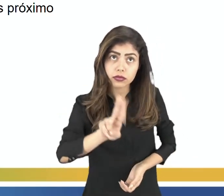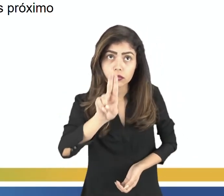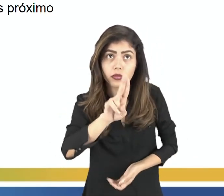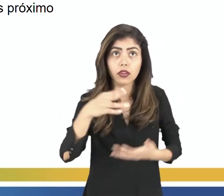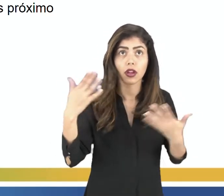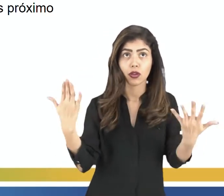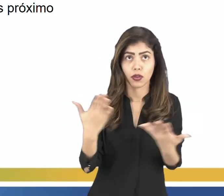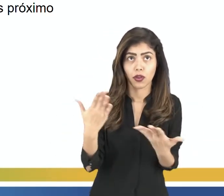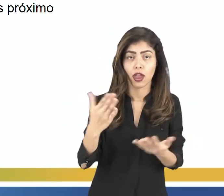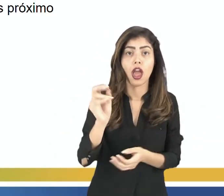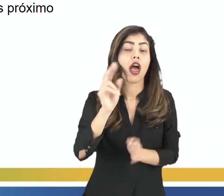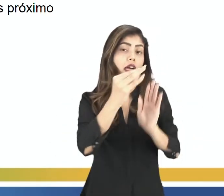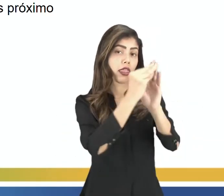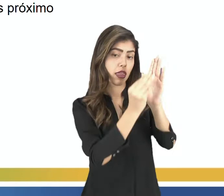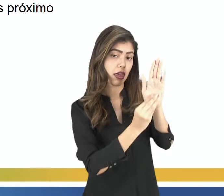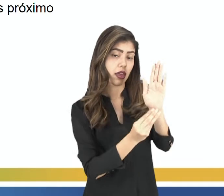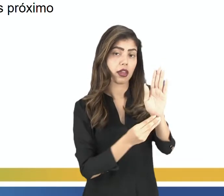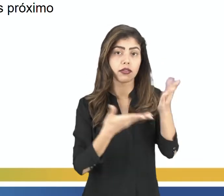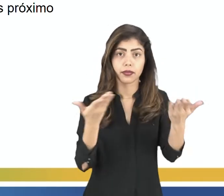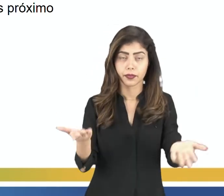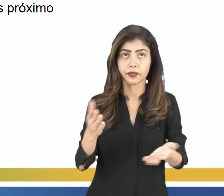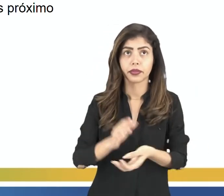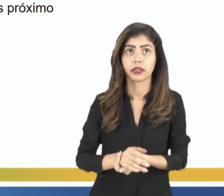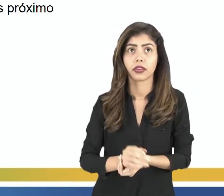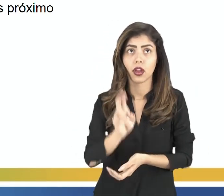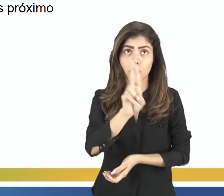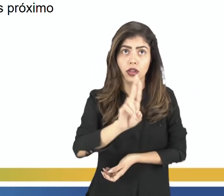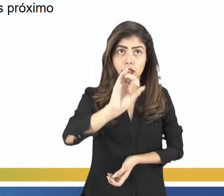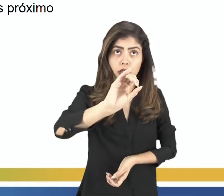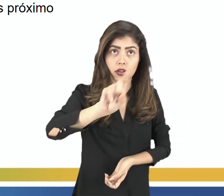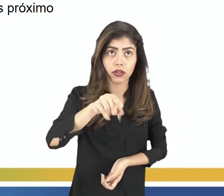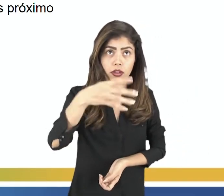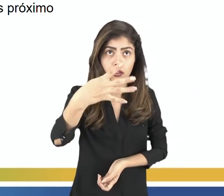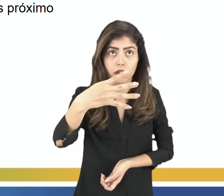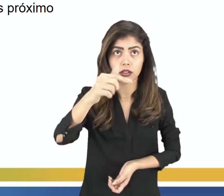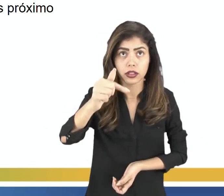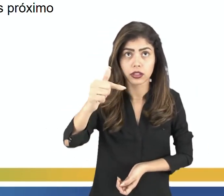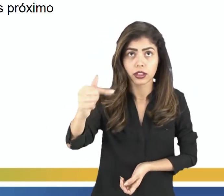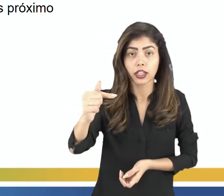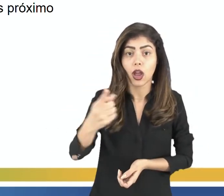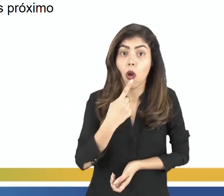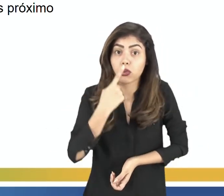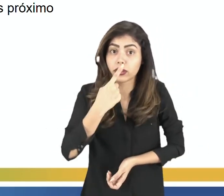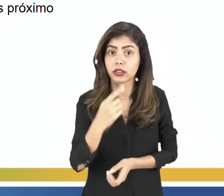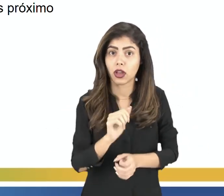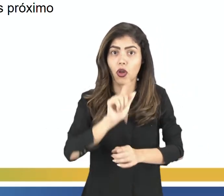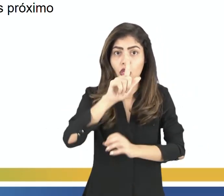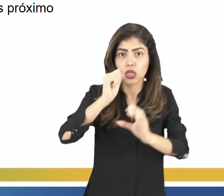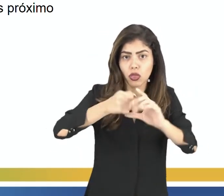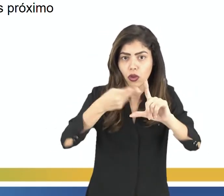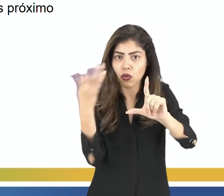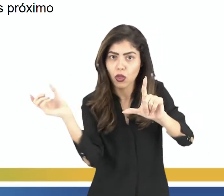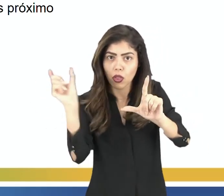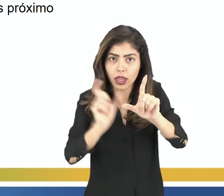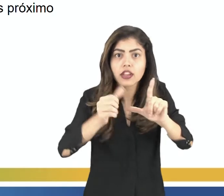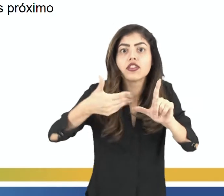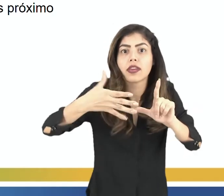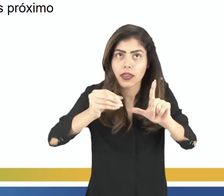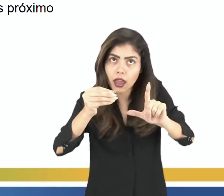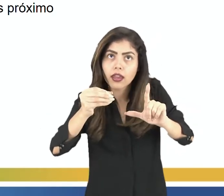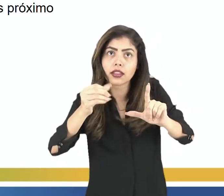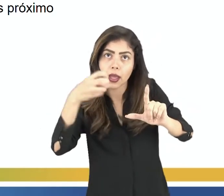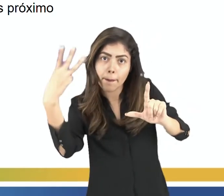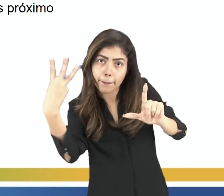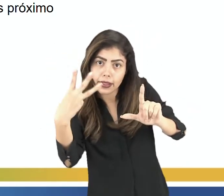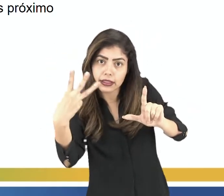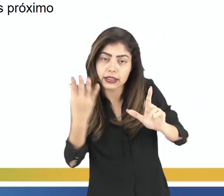usar alguns dados que foi dado na questão. Use 0,477 com aproximação para log de 3